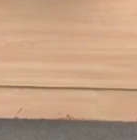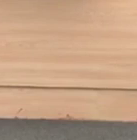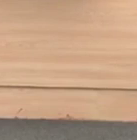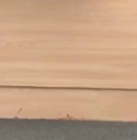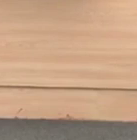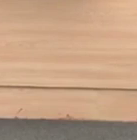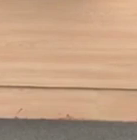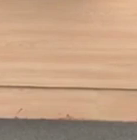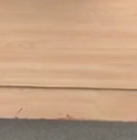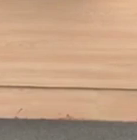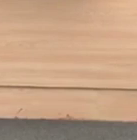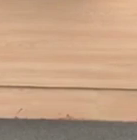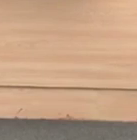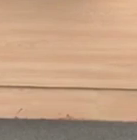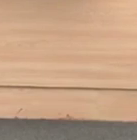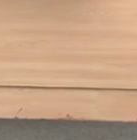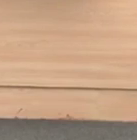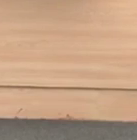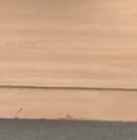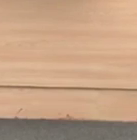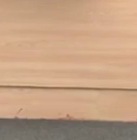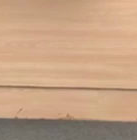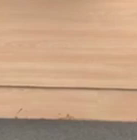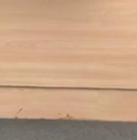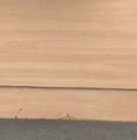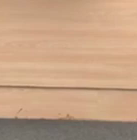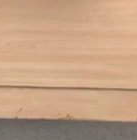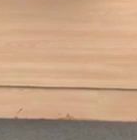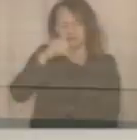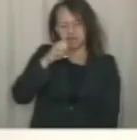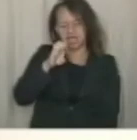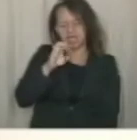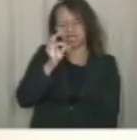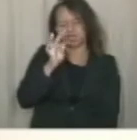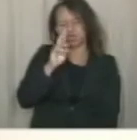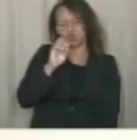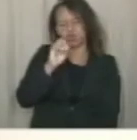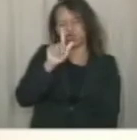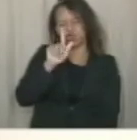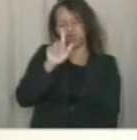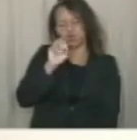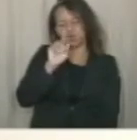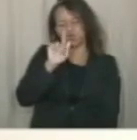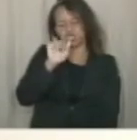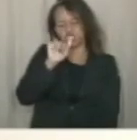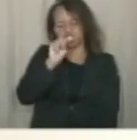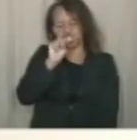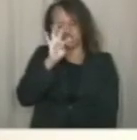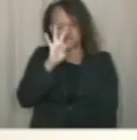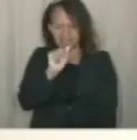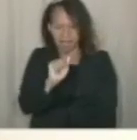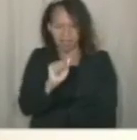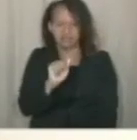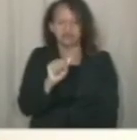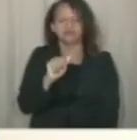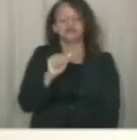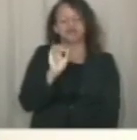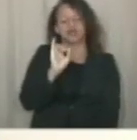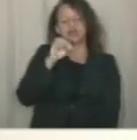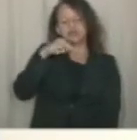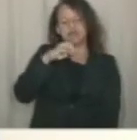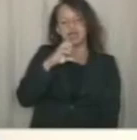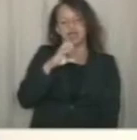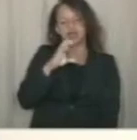parlamentar lembrou a importância do trabalho deste profissional. Categoria de profissionais do Inmetro,